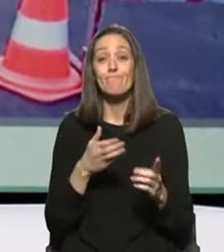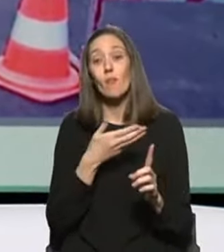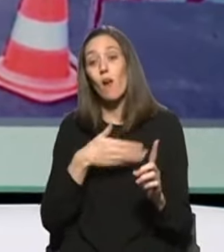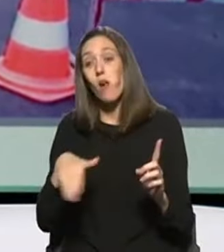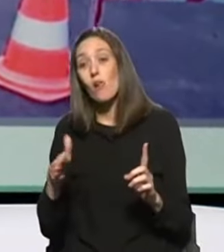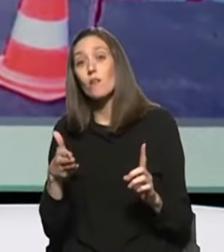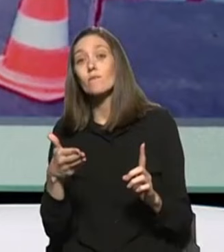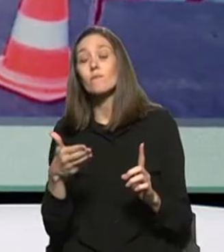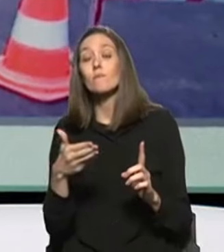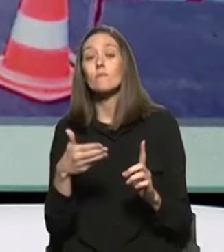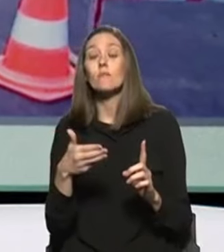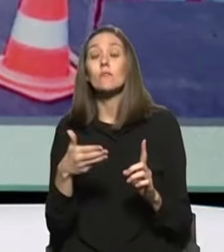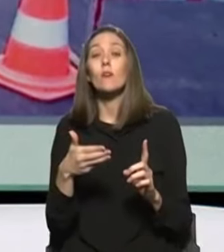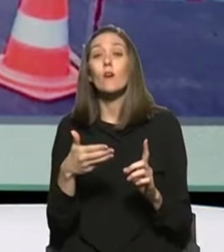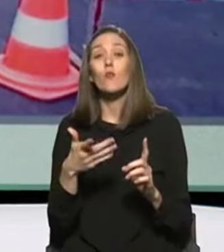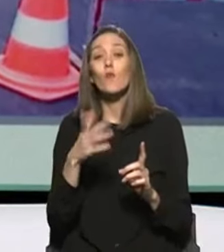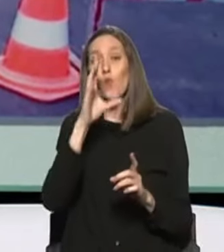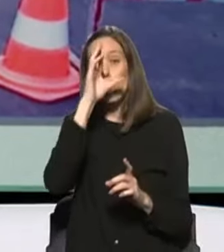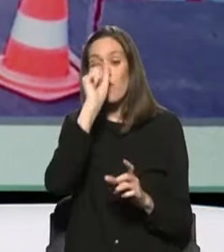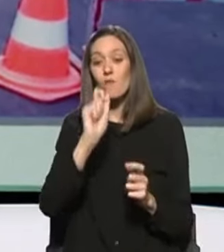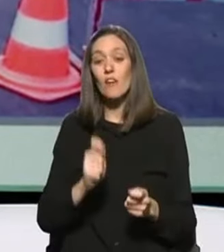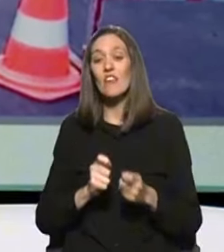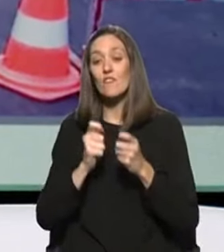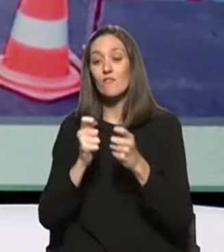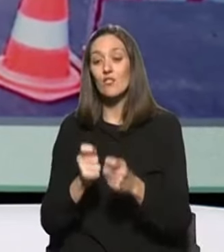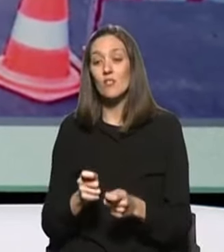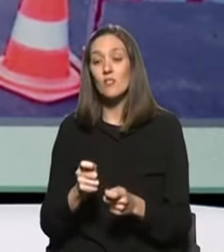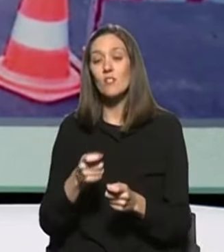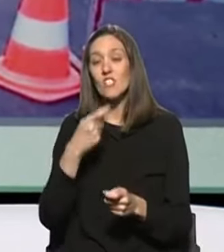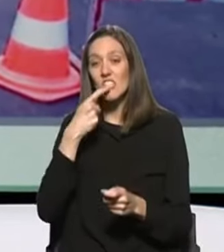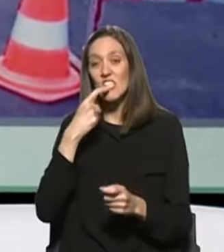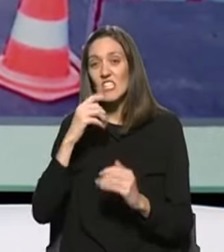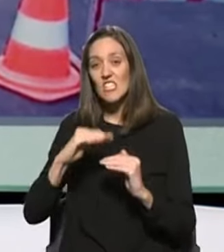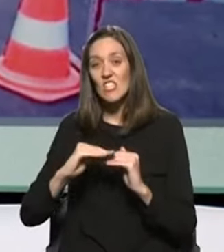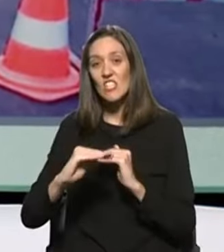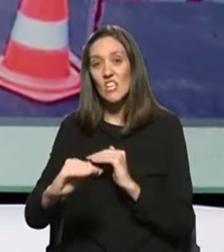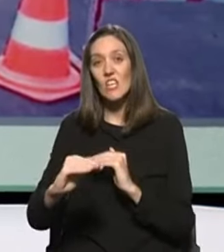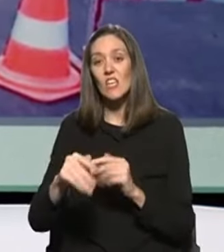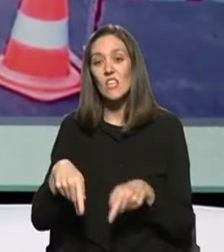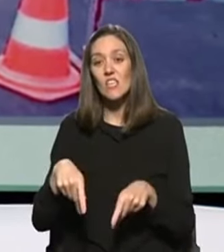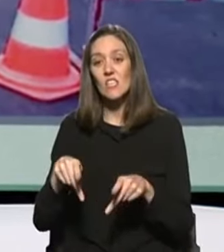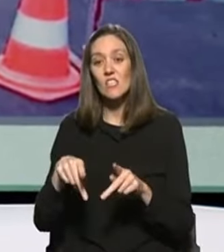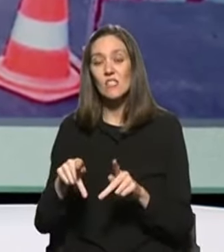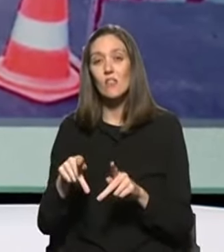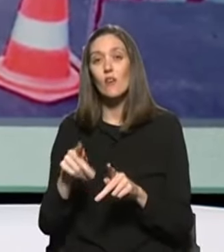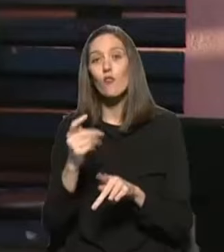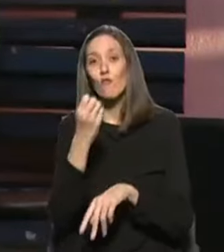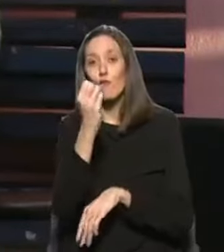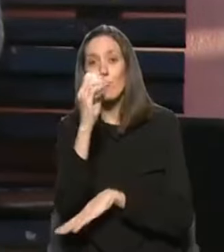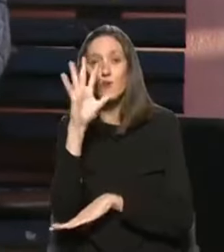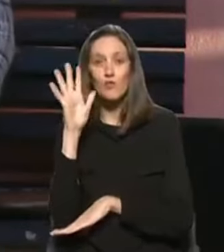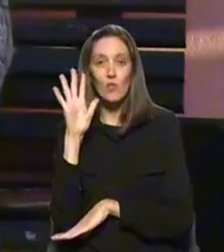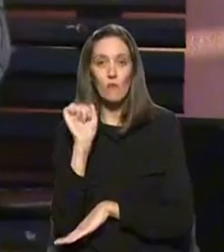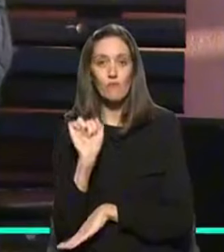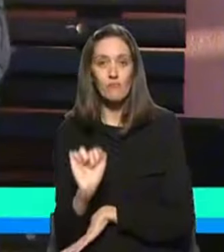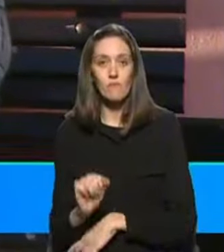principal, o Governo vai investir no pavimento da Estrada Florestal.